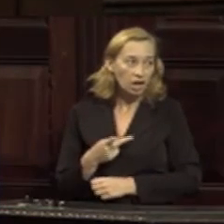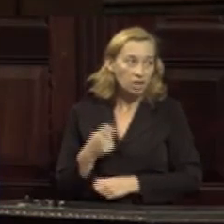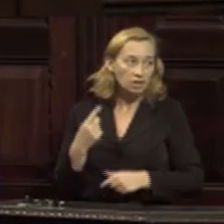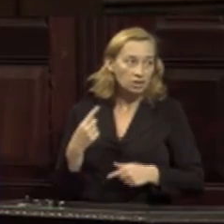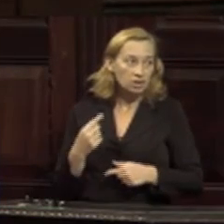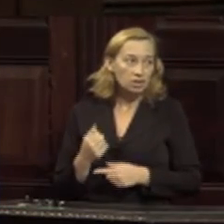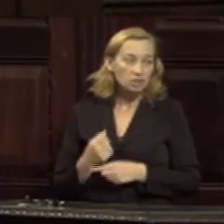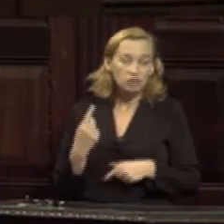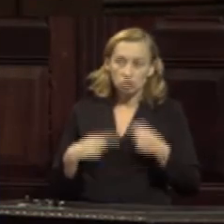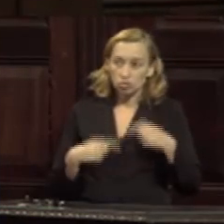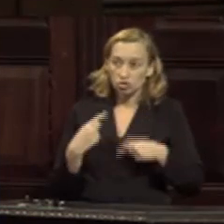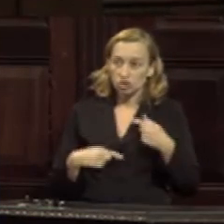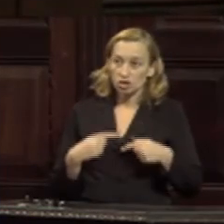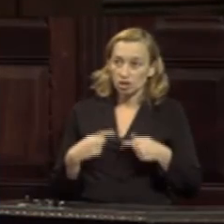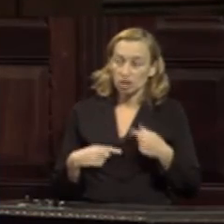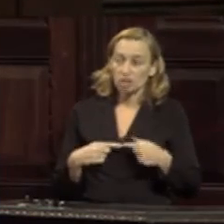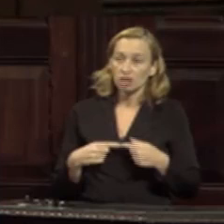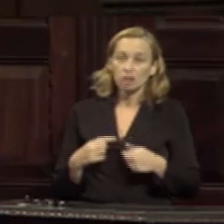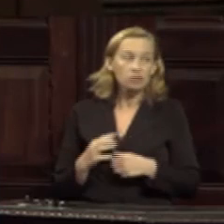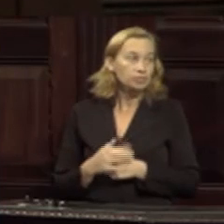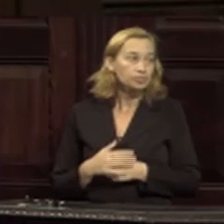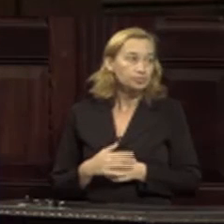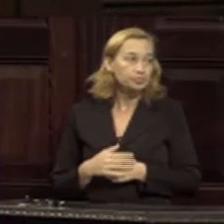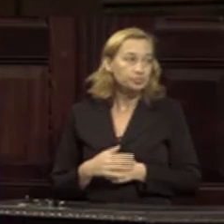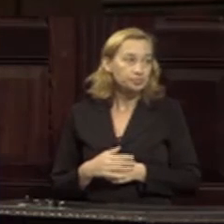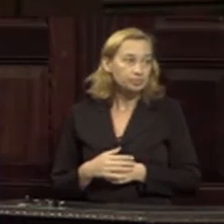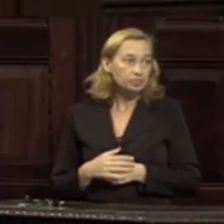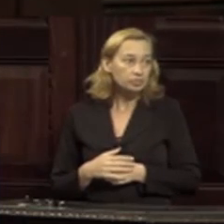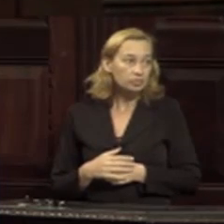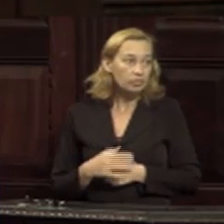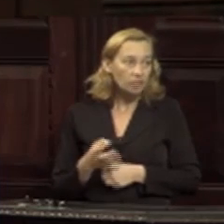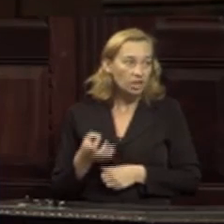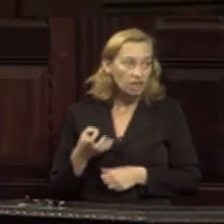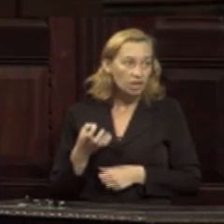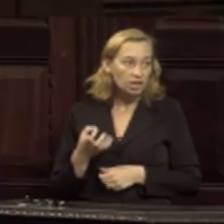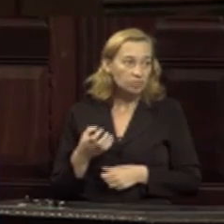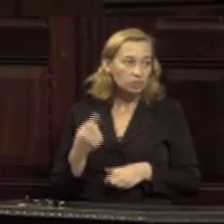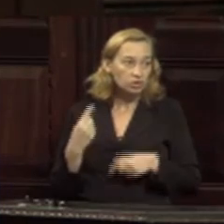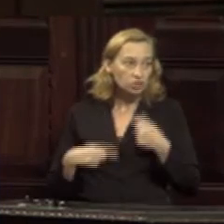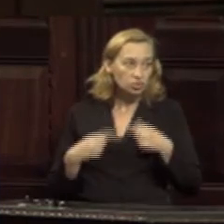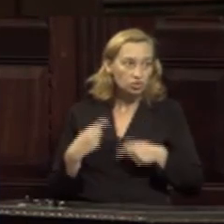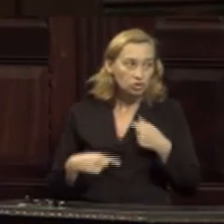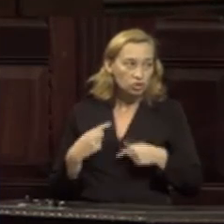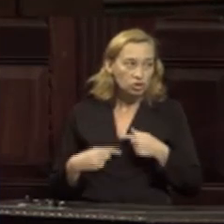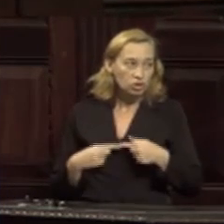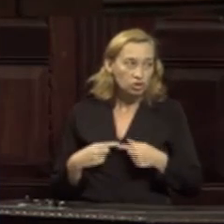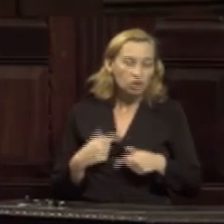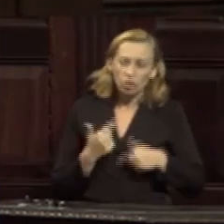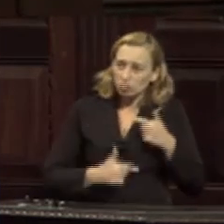é saudável e nós não furtaremos em participar desse debate, colocando com